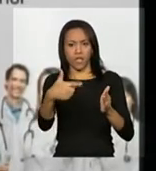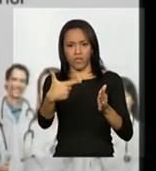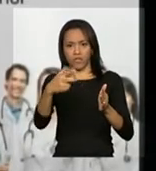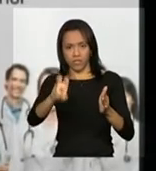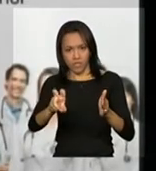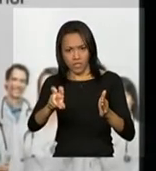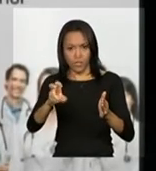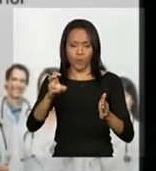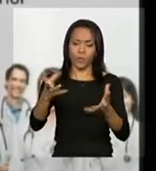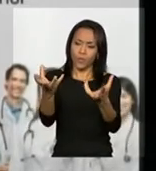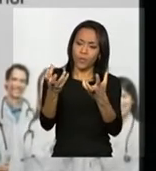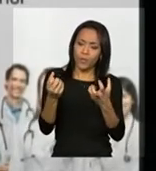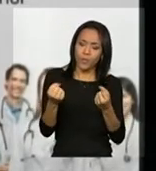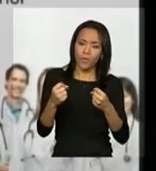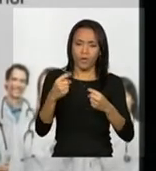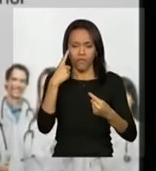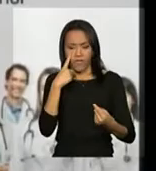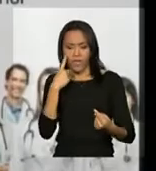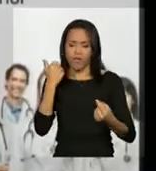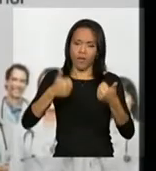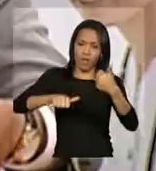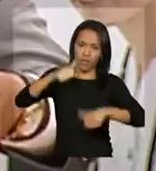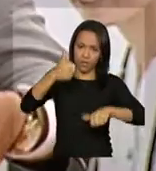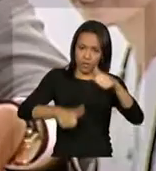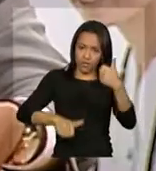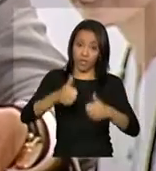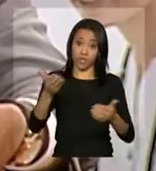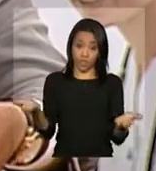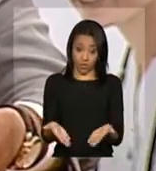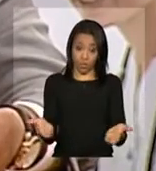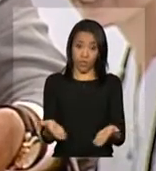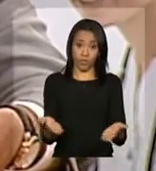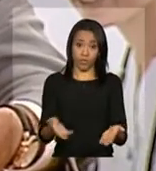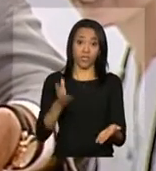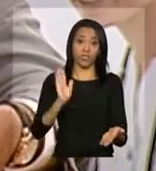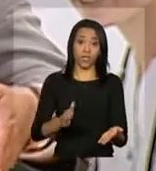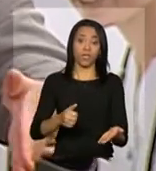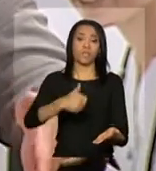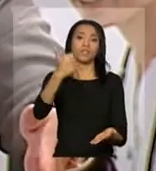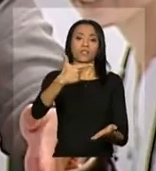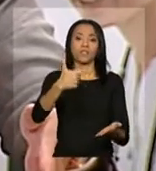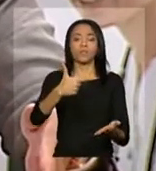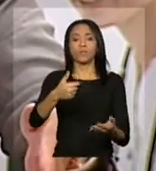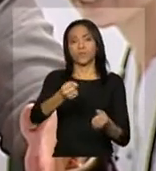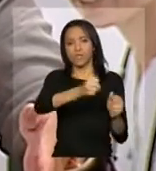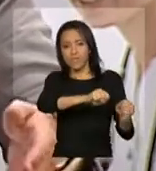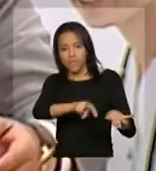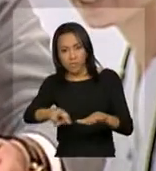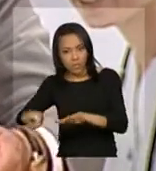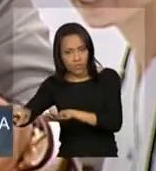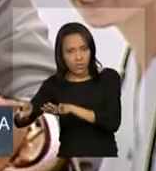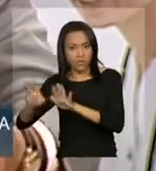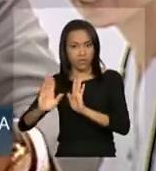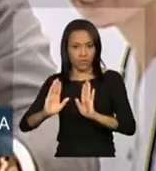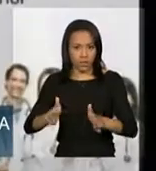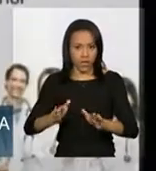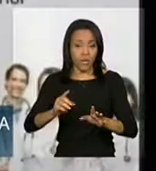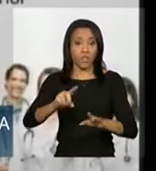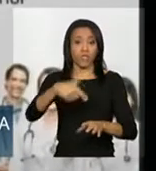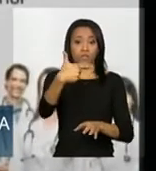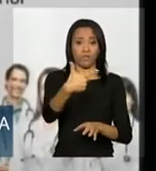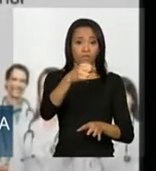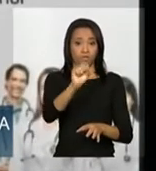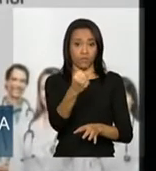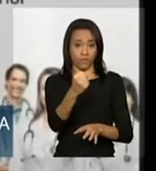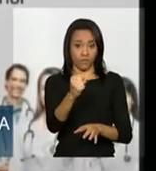acolhimento e avaliação que é o que hoje se encontra na segunda semana com esse ciclo atual e no dia 28 de